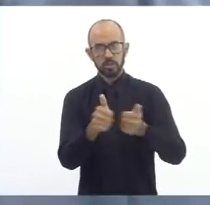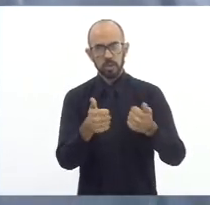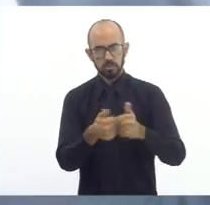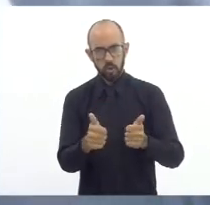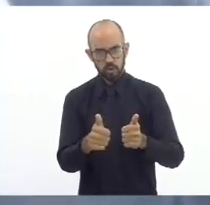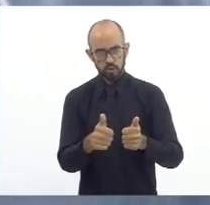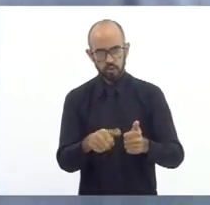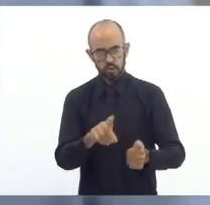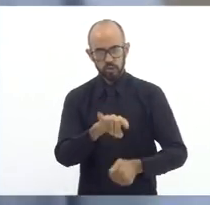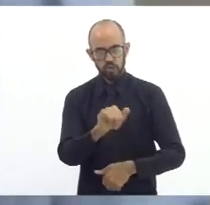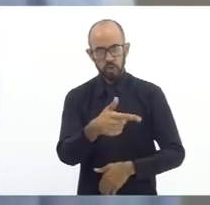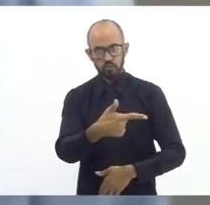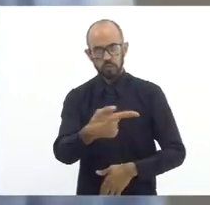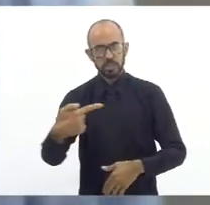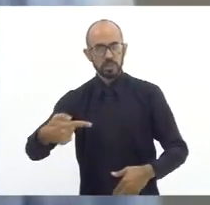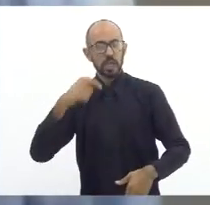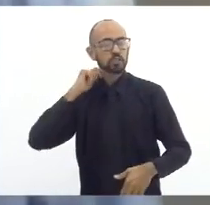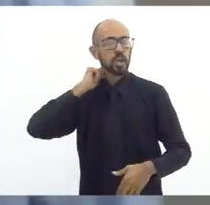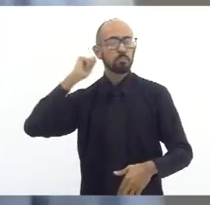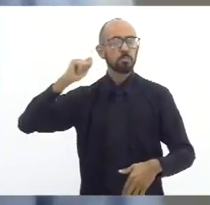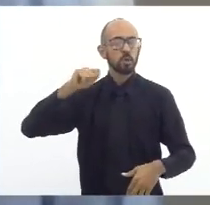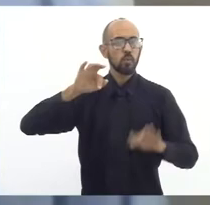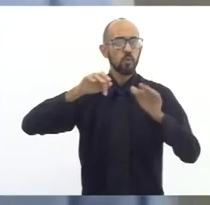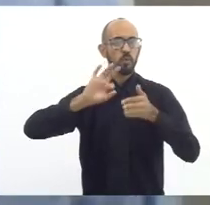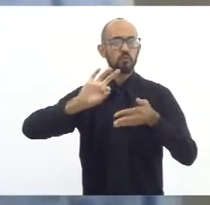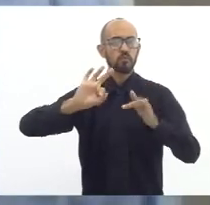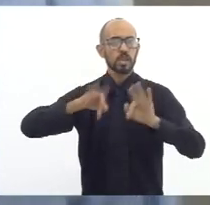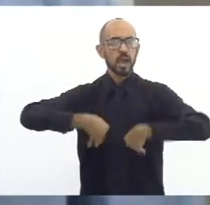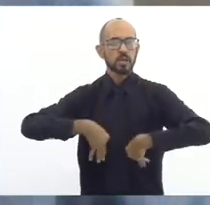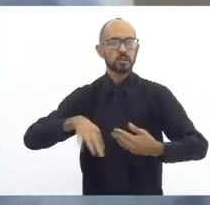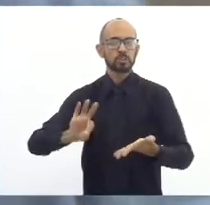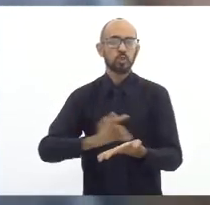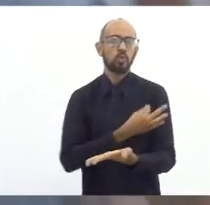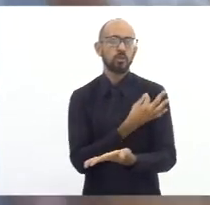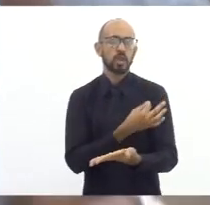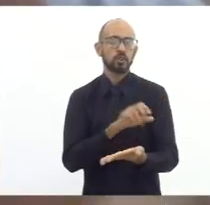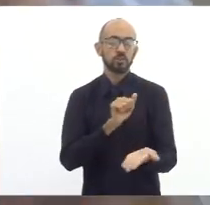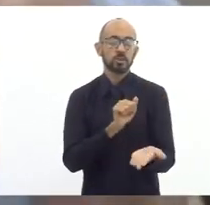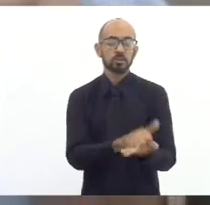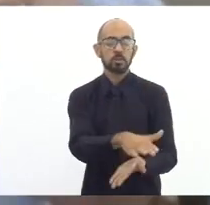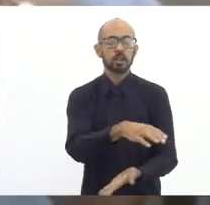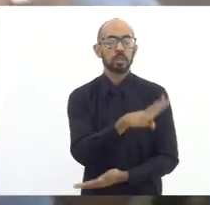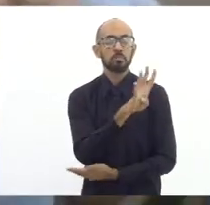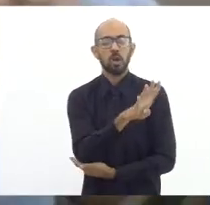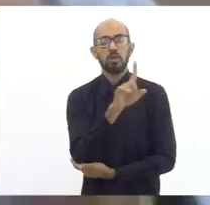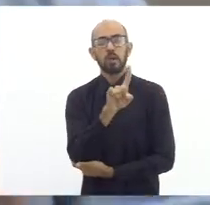Dia 27, vence o convênio. Estão demitindo 41.